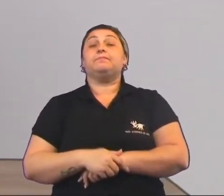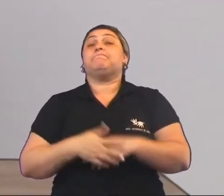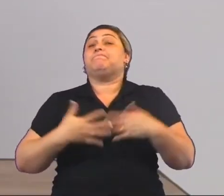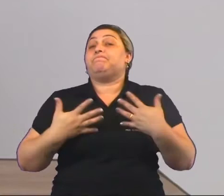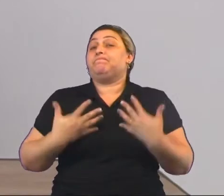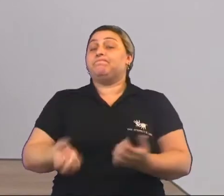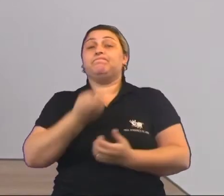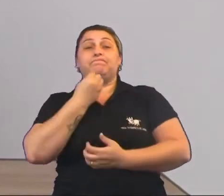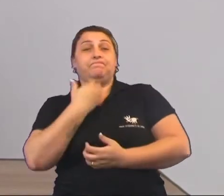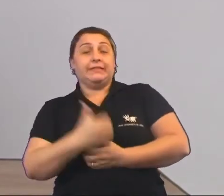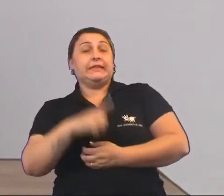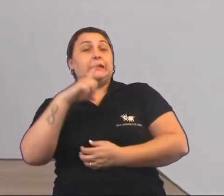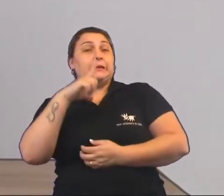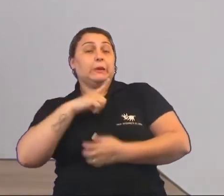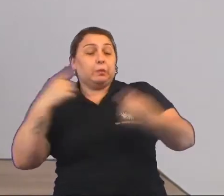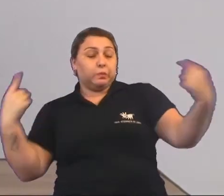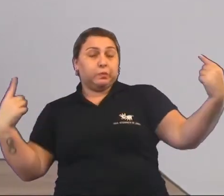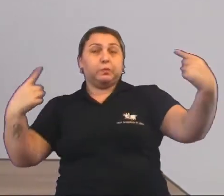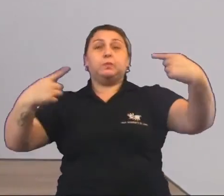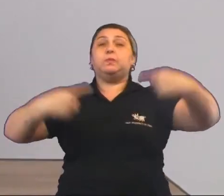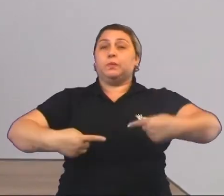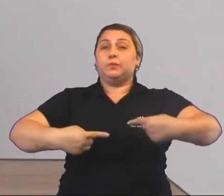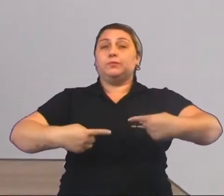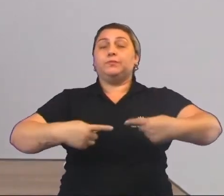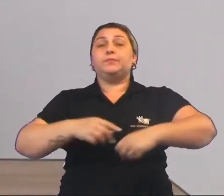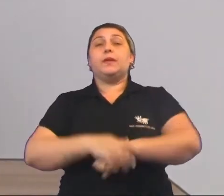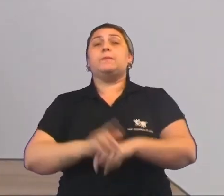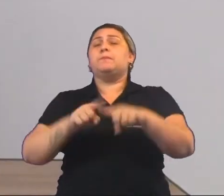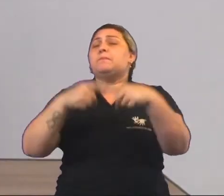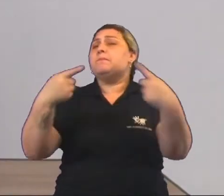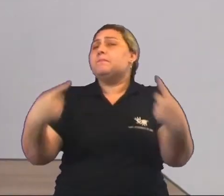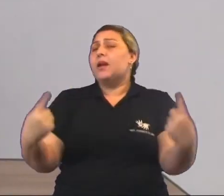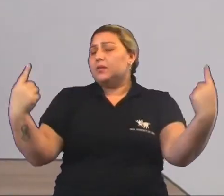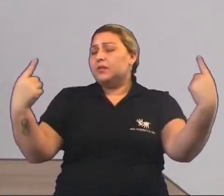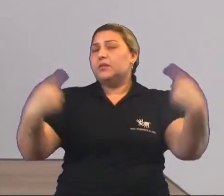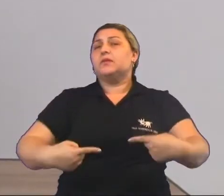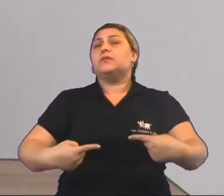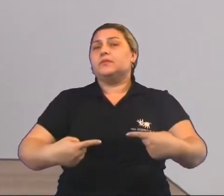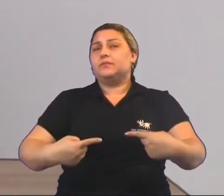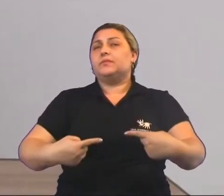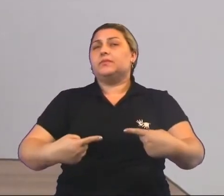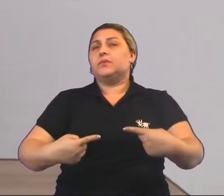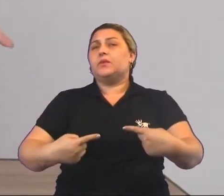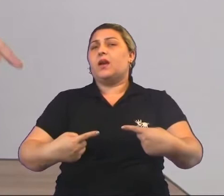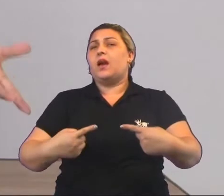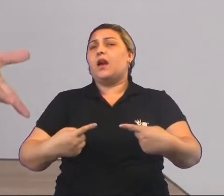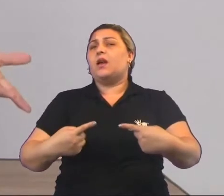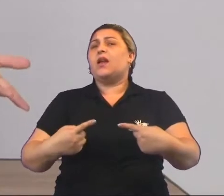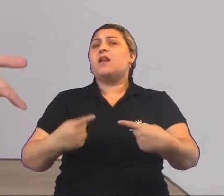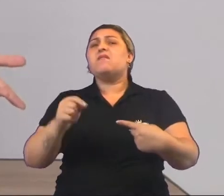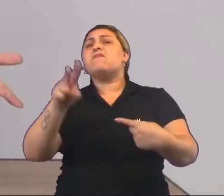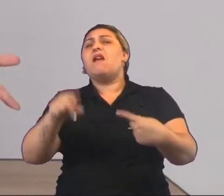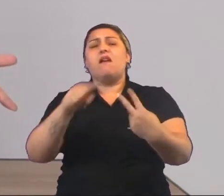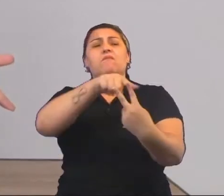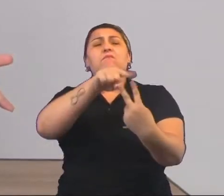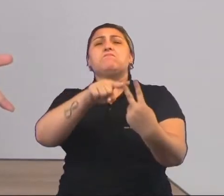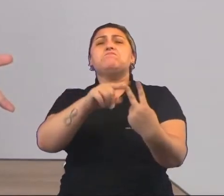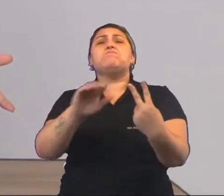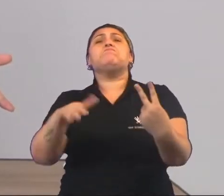Ah, muito bem, estava tendo uma disputa. Mas essa disputa estava ocorrendo entre